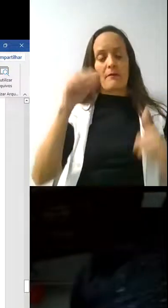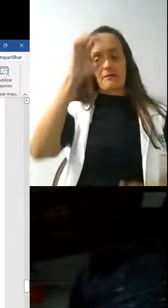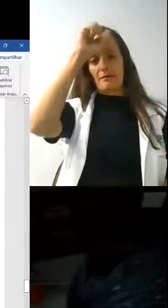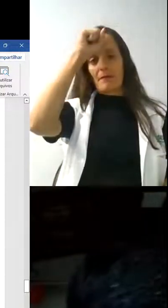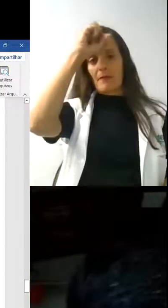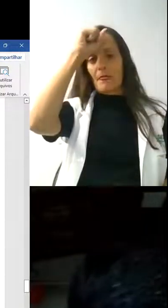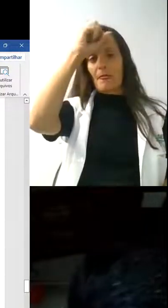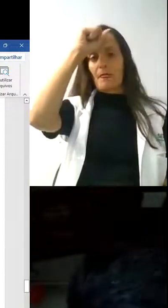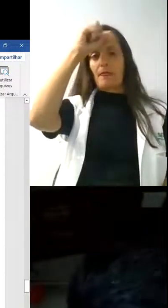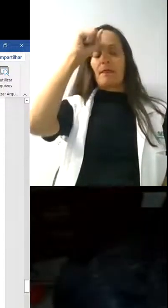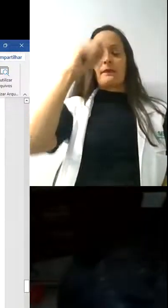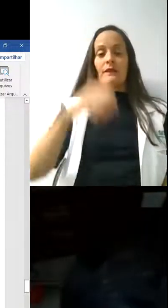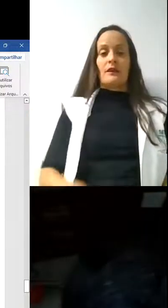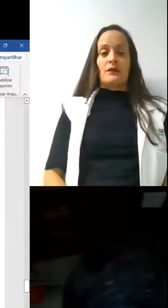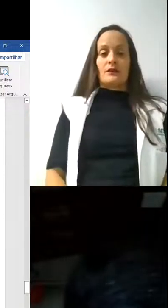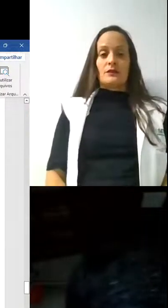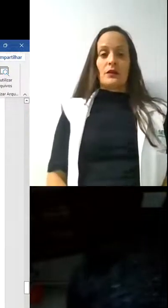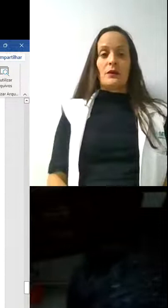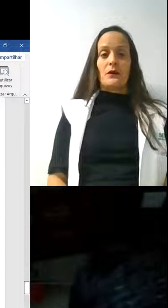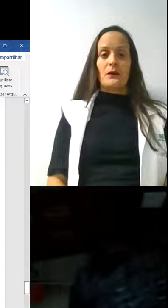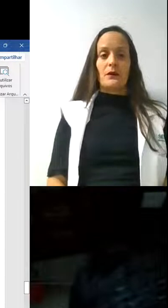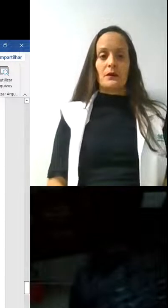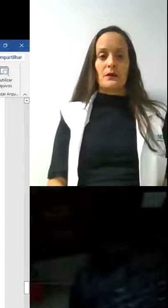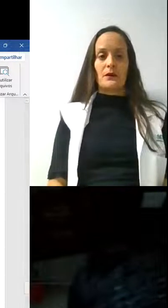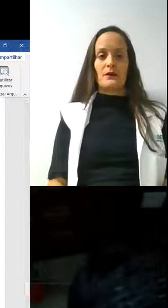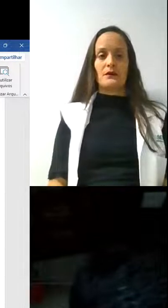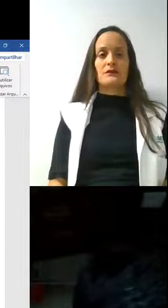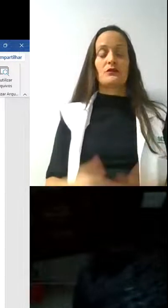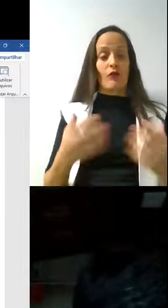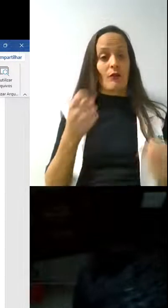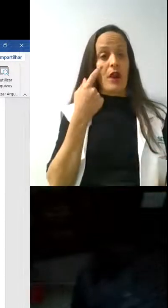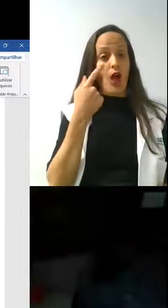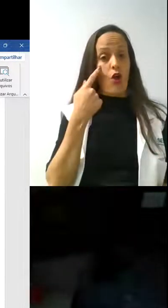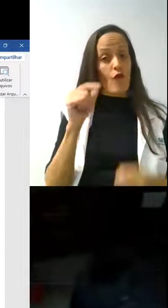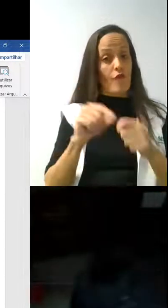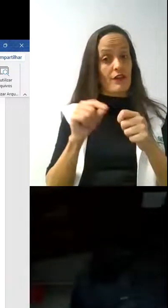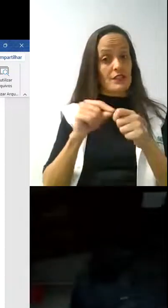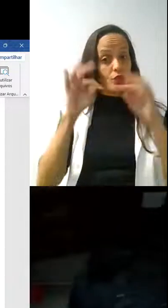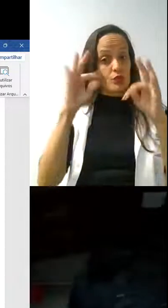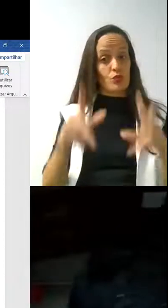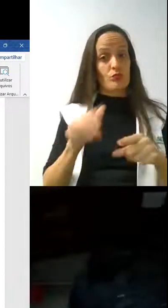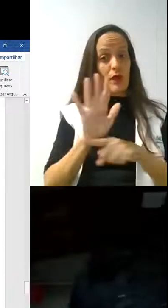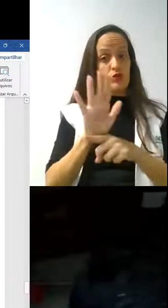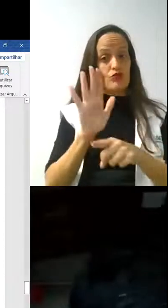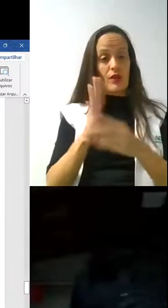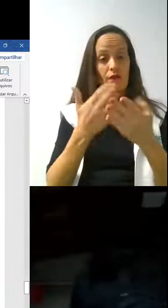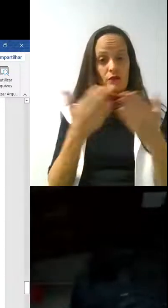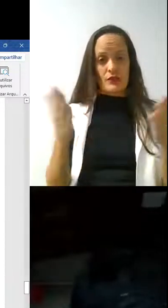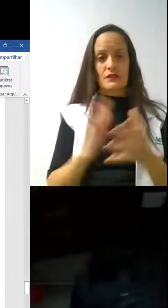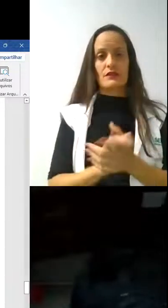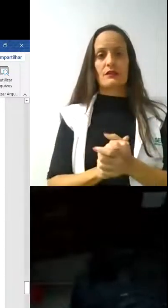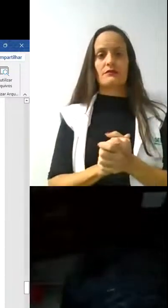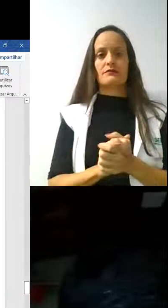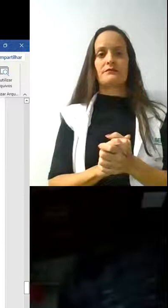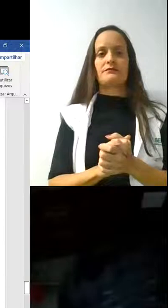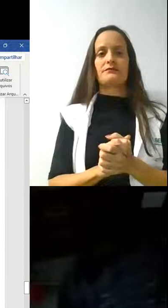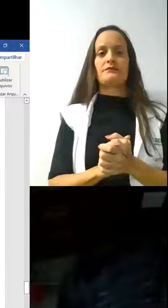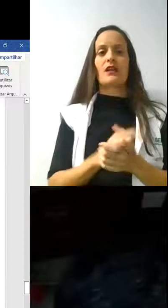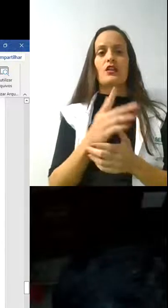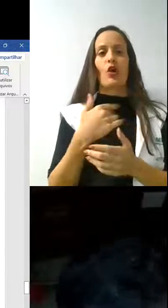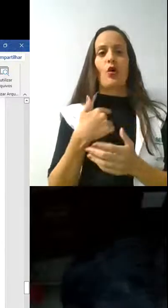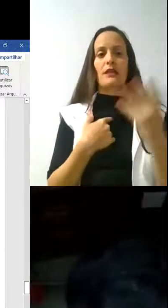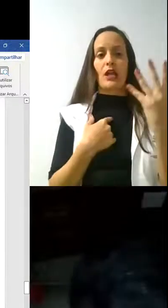fazer todos aqui, né? Para depois vocês falarem, ah, professor, eu não consegui fazer, né? Então vai estar todos prontos aqui, ó. Vou fazer mais rápido agora, né? Então peguei o valor real